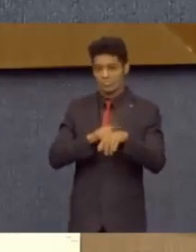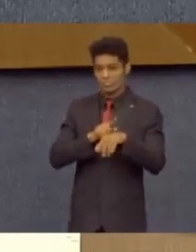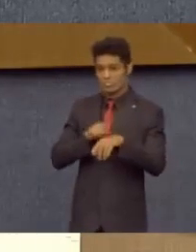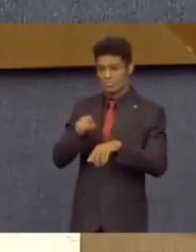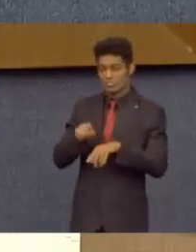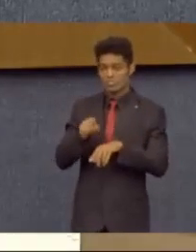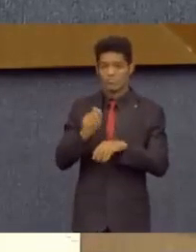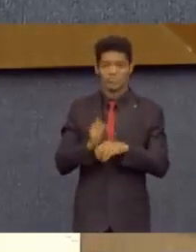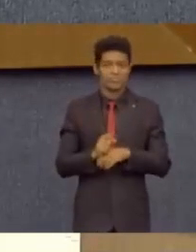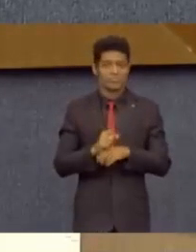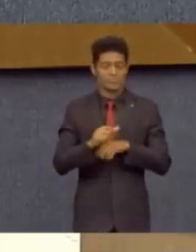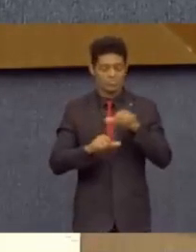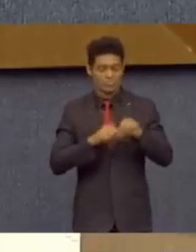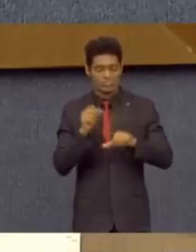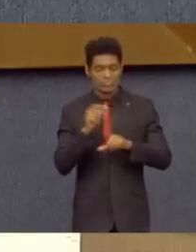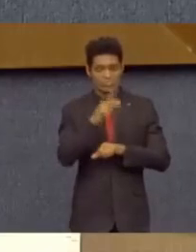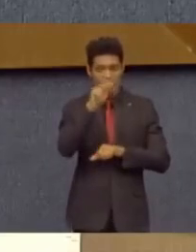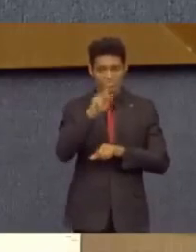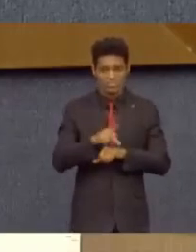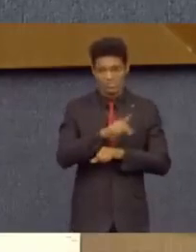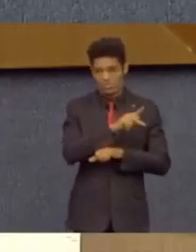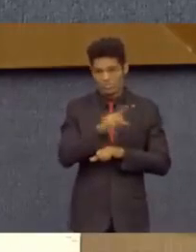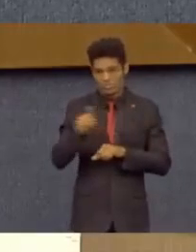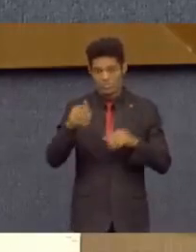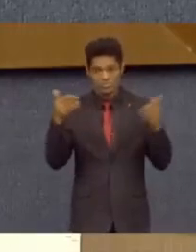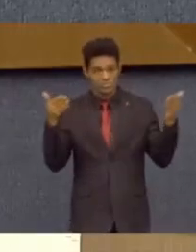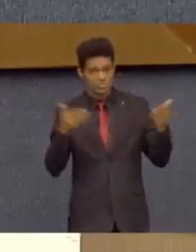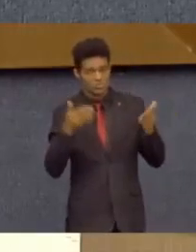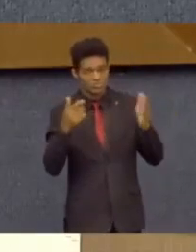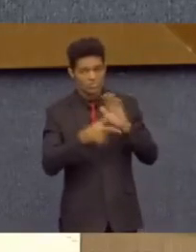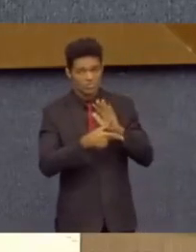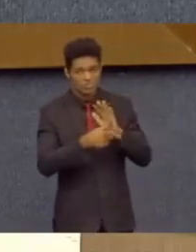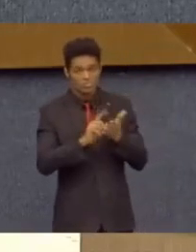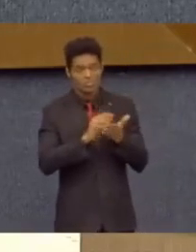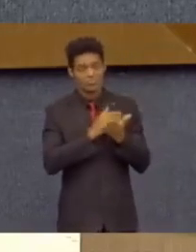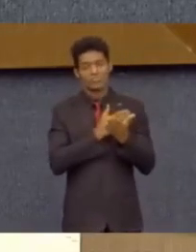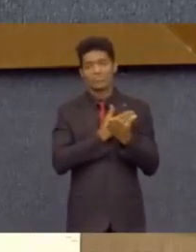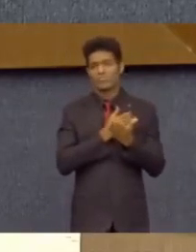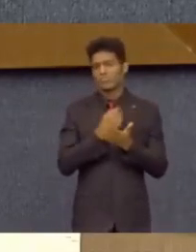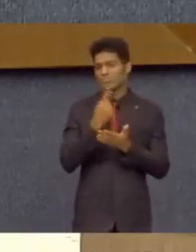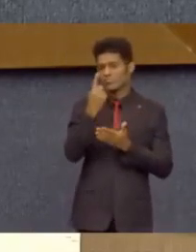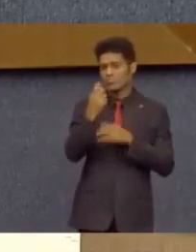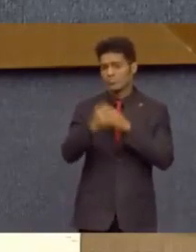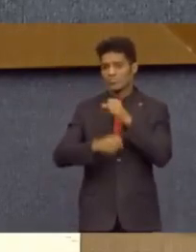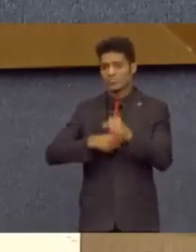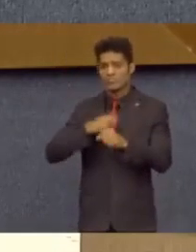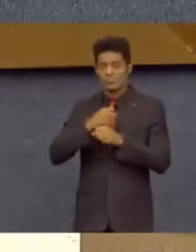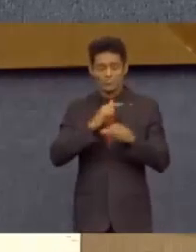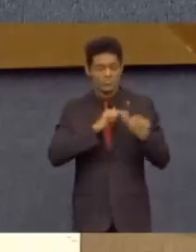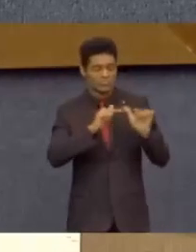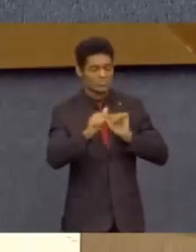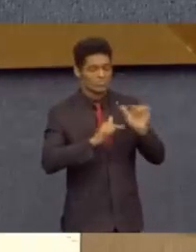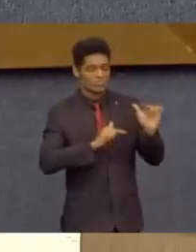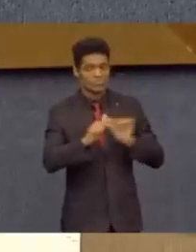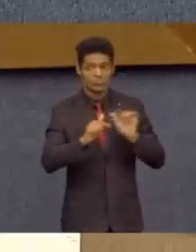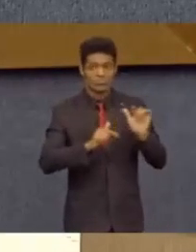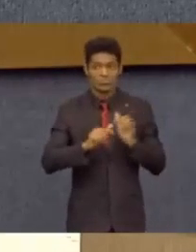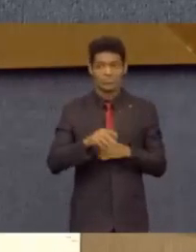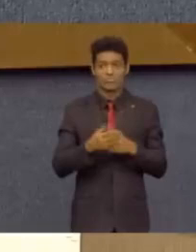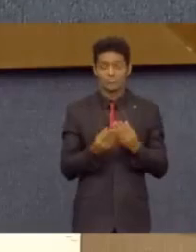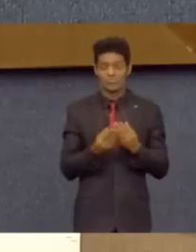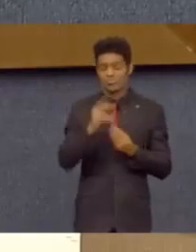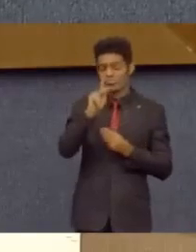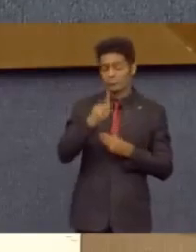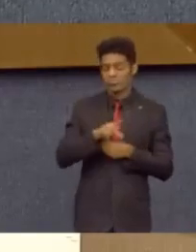presbiteral. E hoje, antes de completar um ano de exercício do sacerdócio, recebe